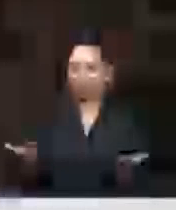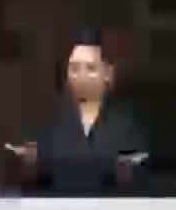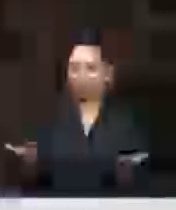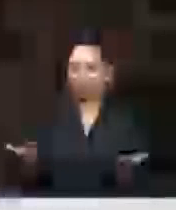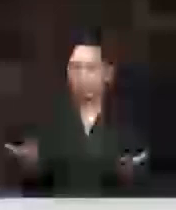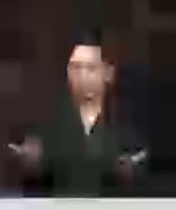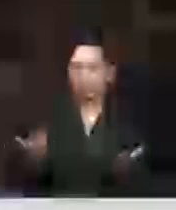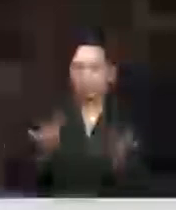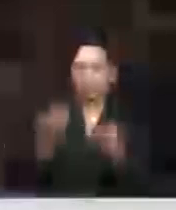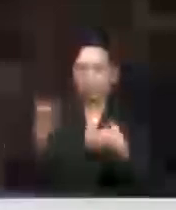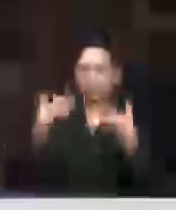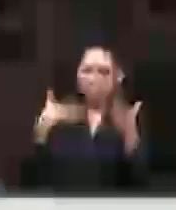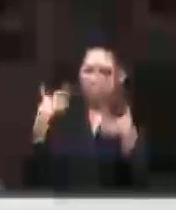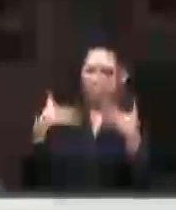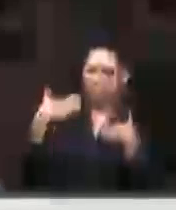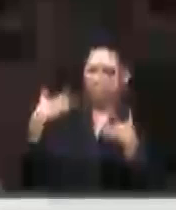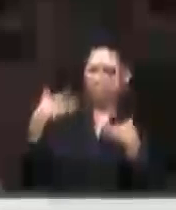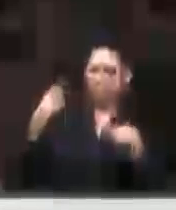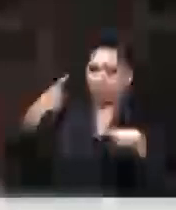debate